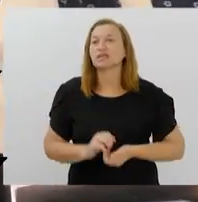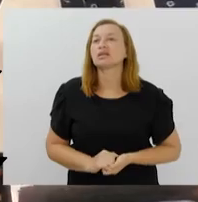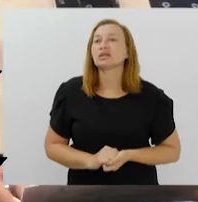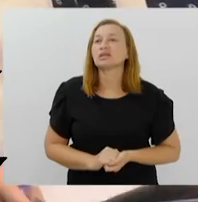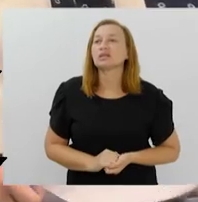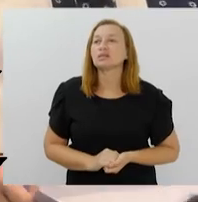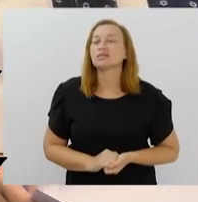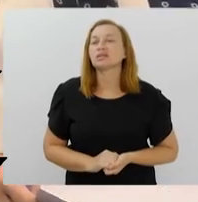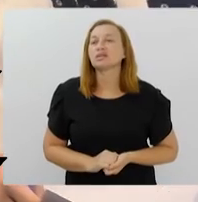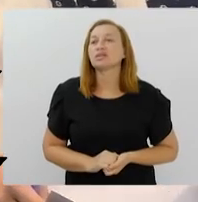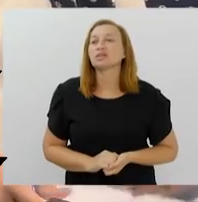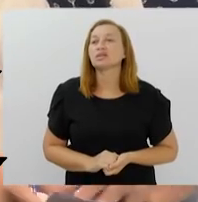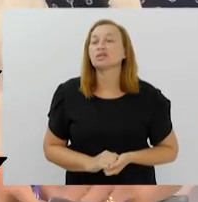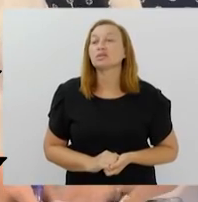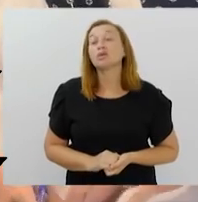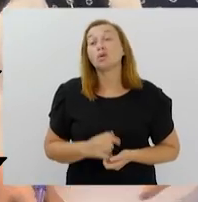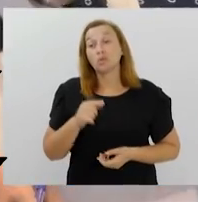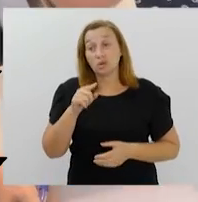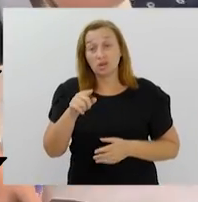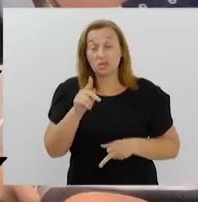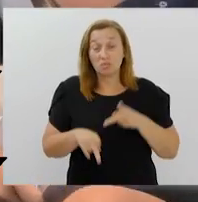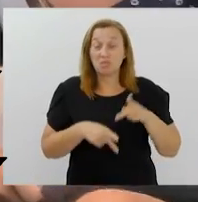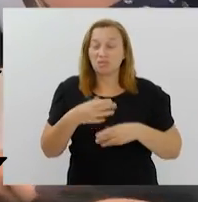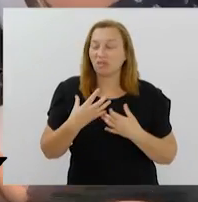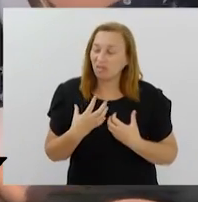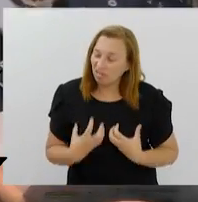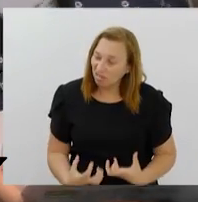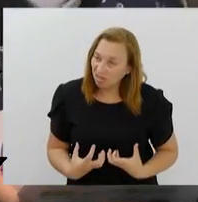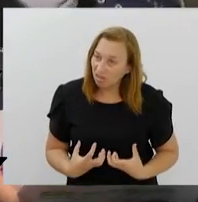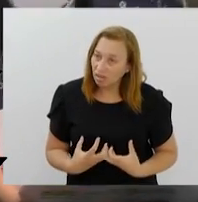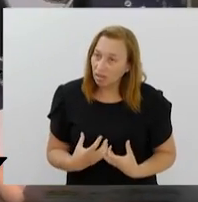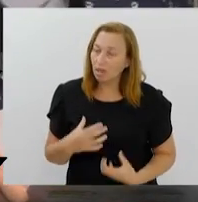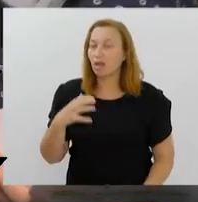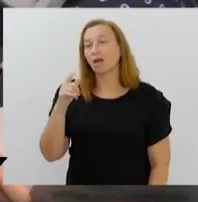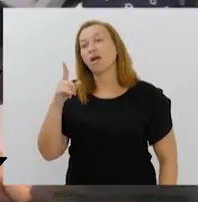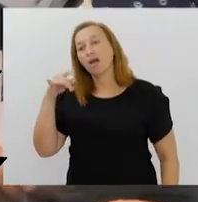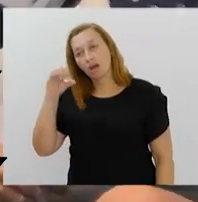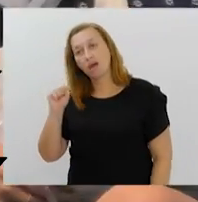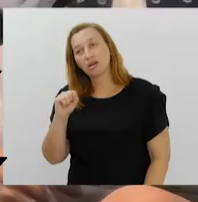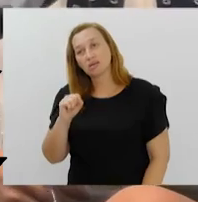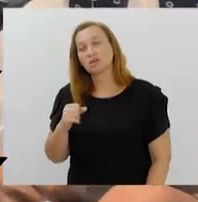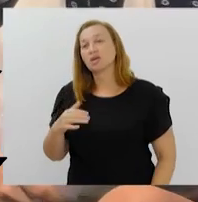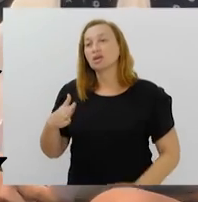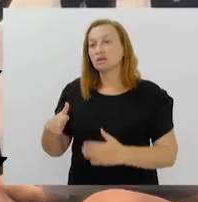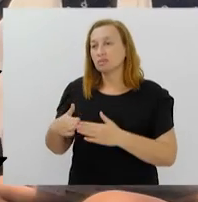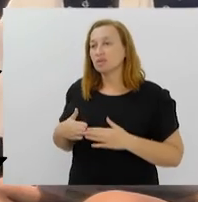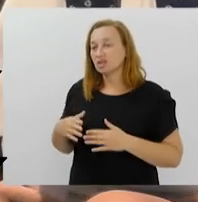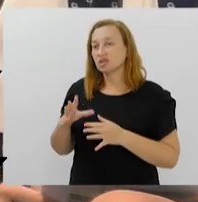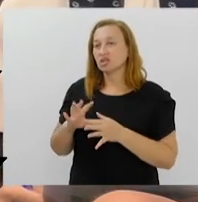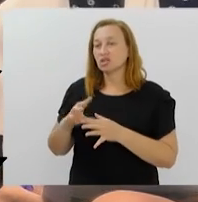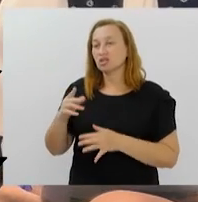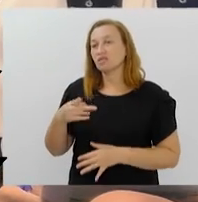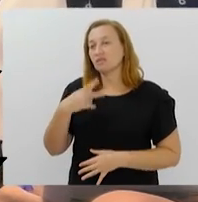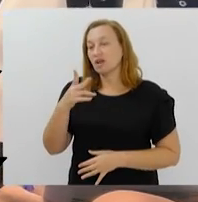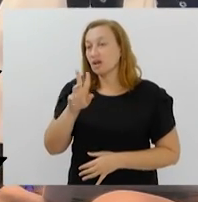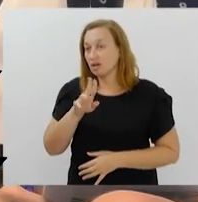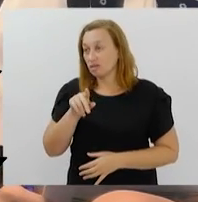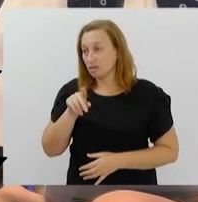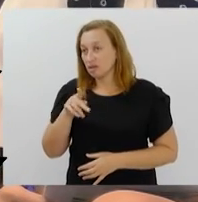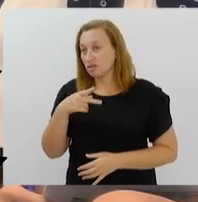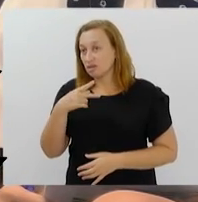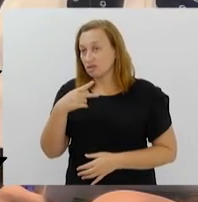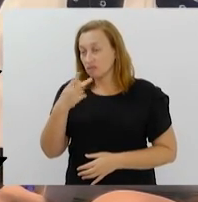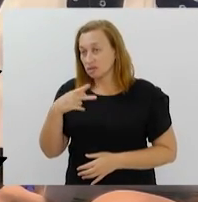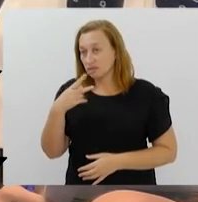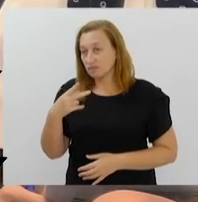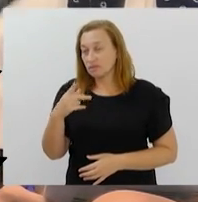então assim o que o que esse povo tá cansado Carlos me permita chamar de você aqui nesse momento é de poder ligar e